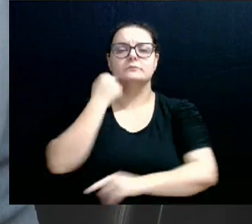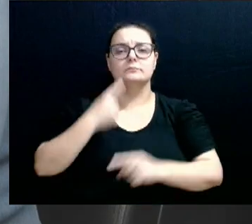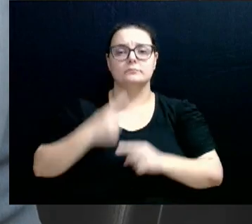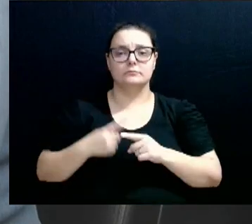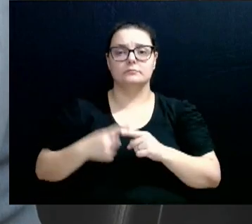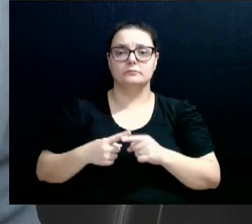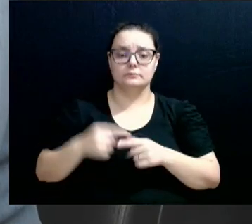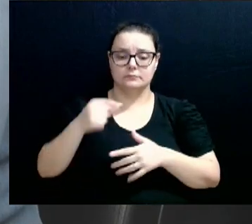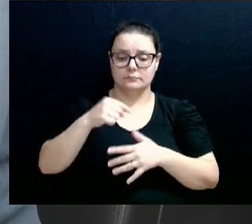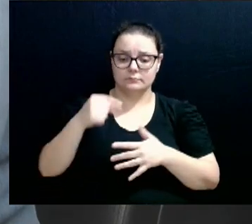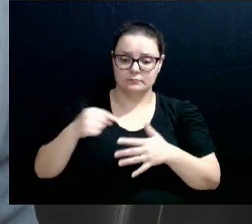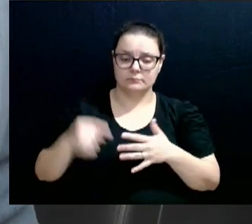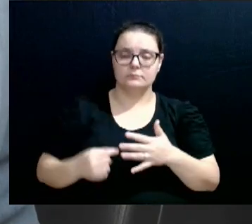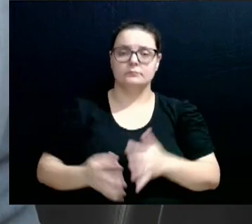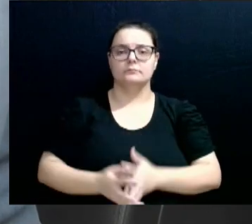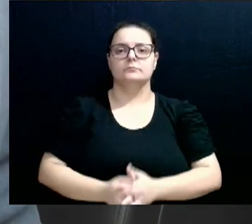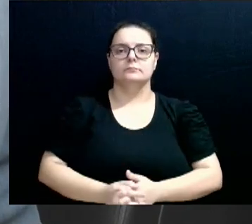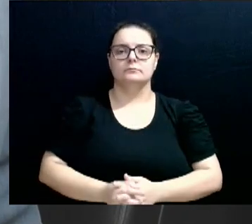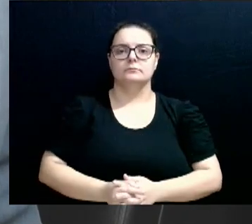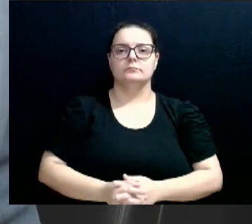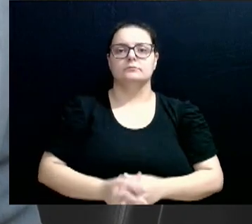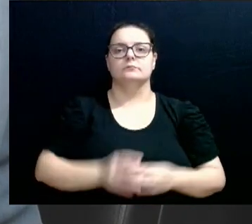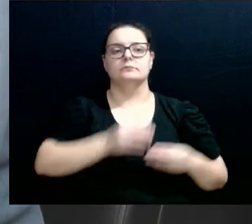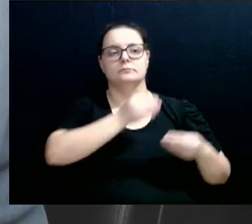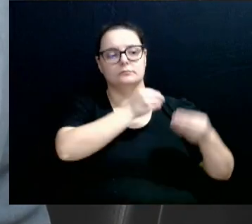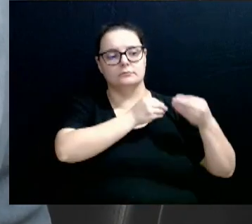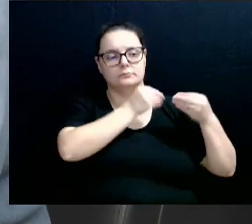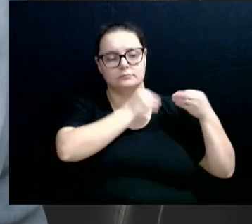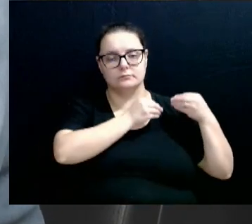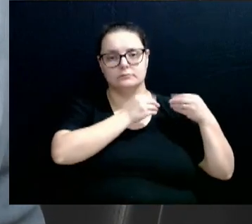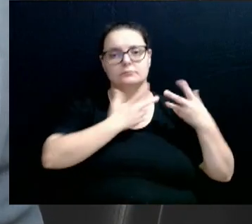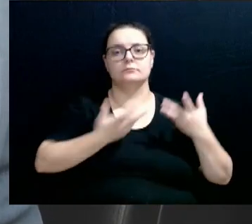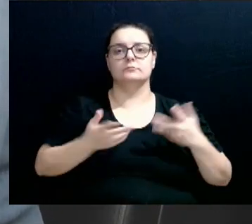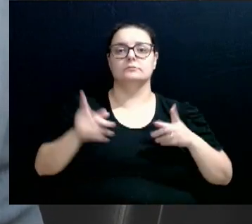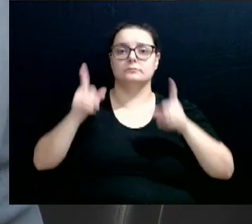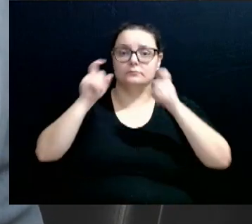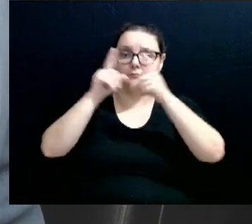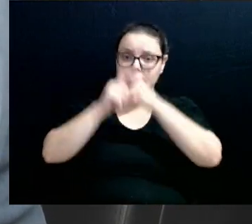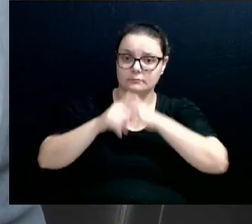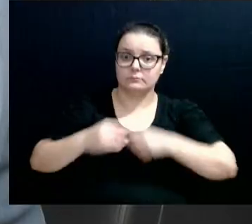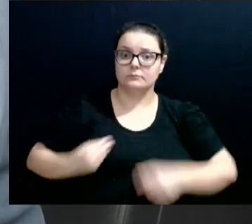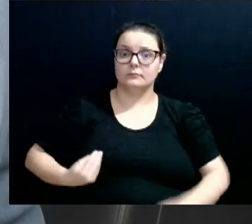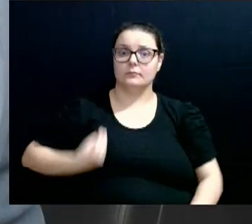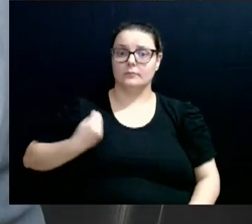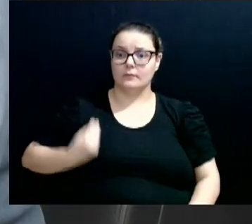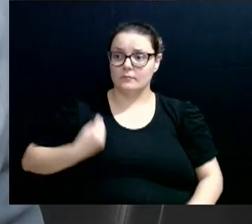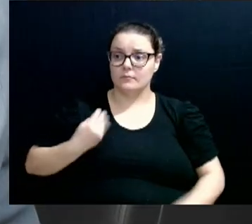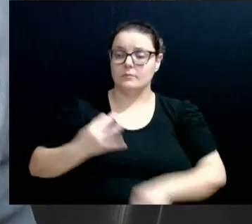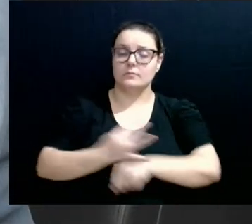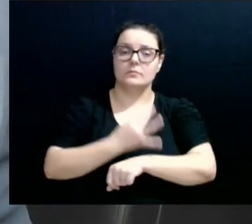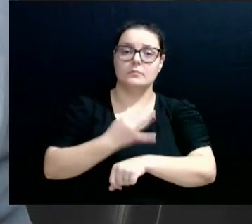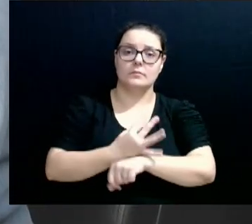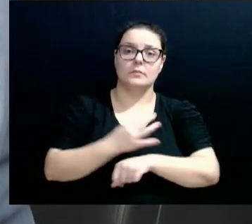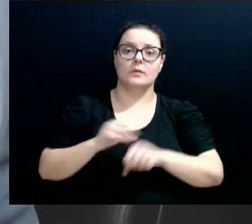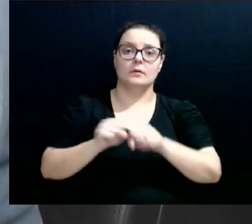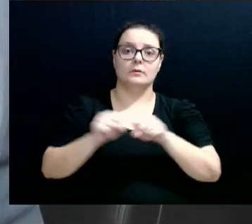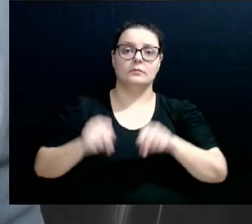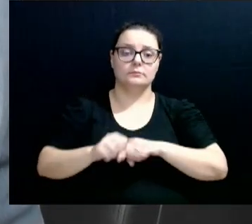da herança, da dificuldade de sobrevivência no sistema educacional. O sistema educacional,